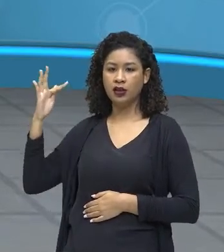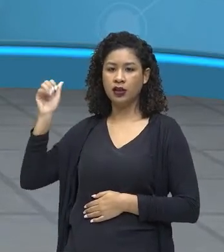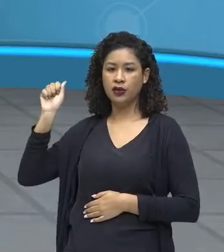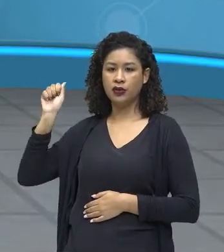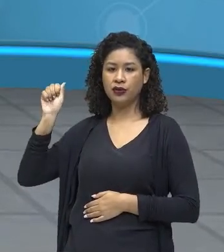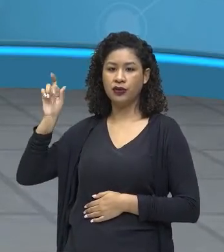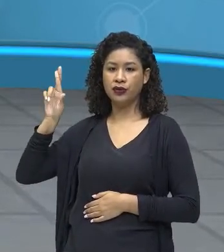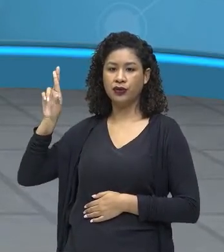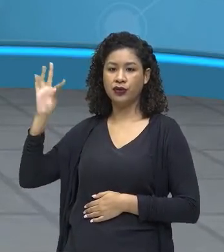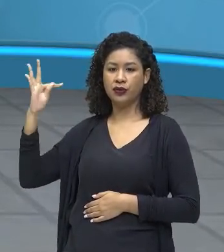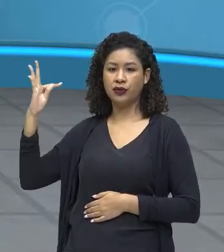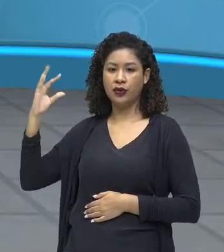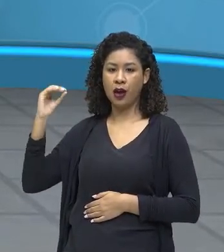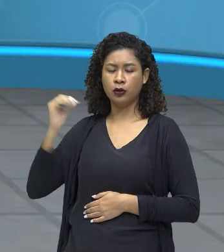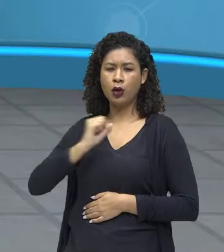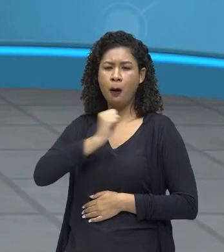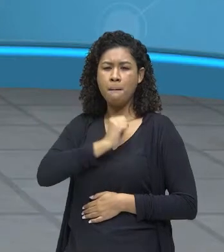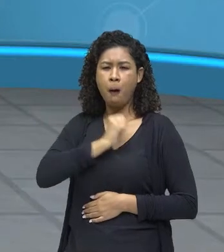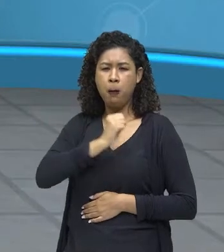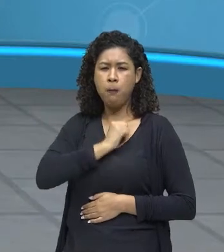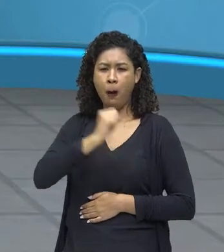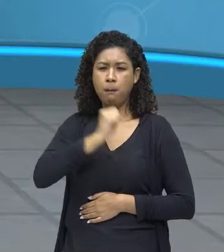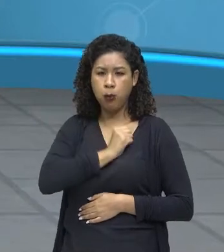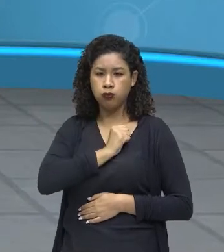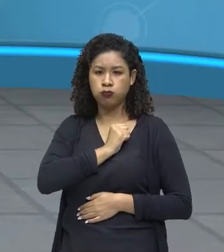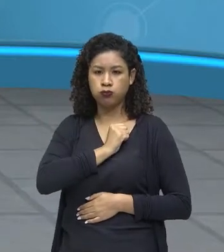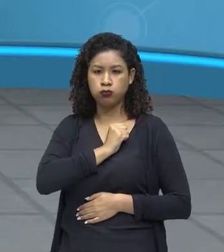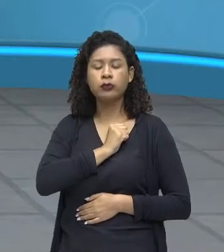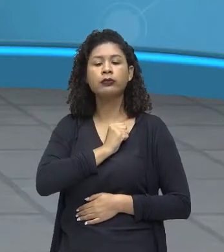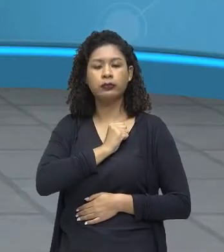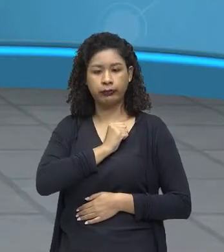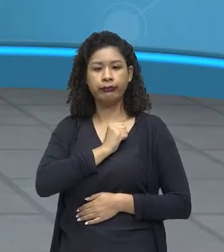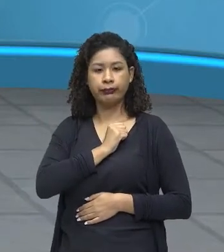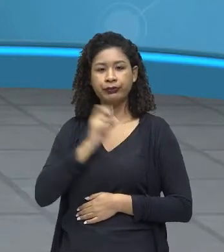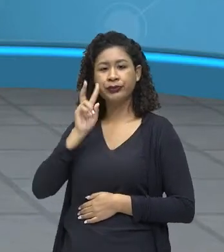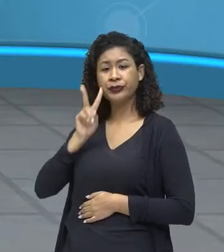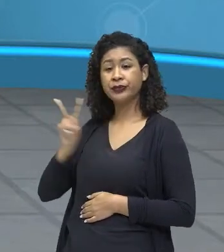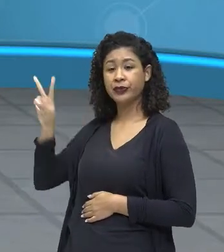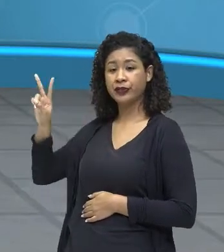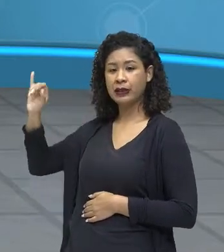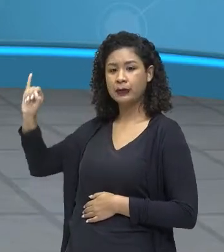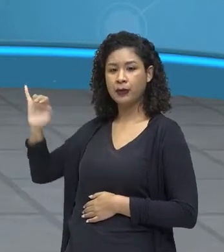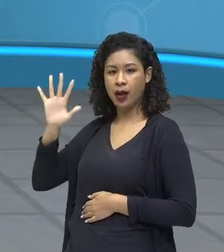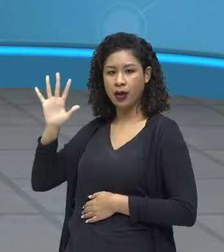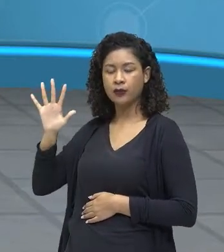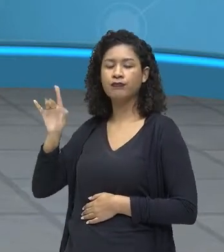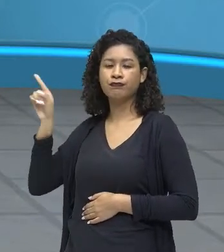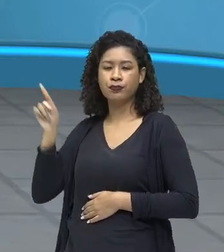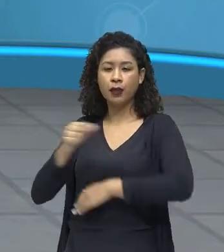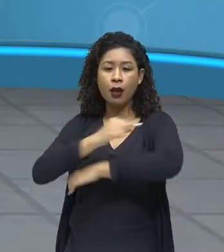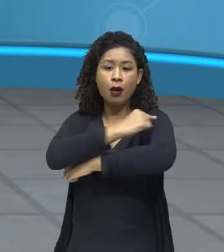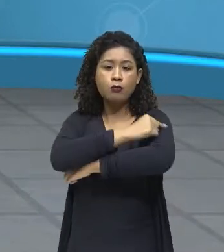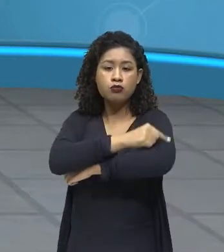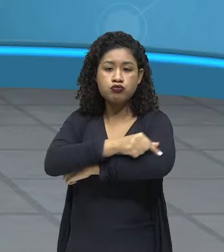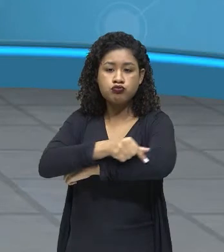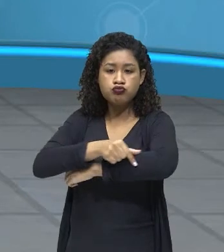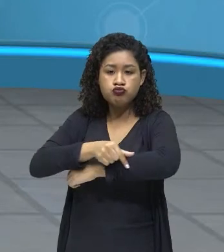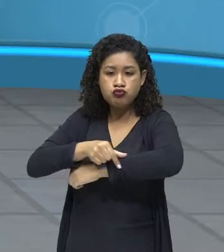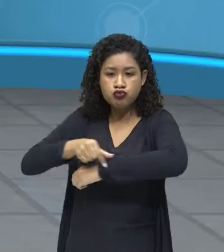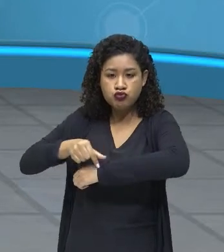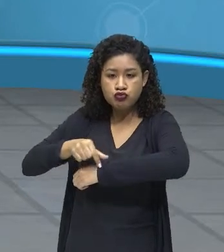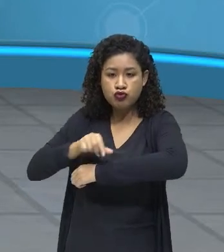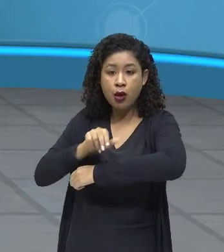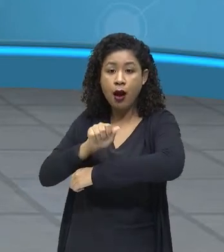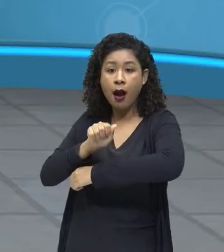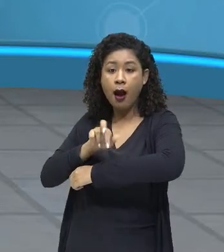ele acontece. A gente tem aqui a representação do coração e aqui a gente tem uma artéria. Observem que esse